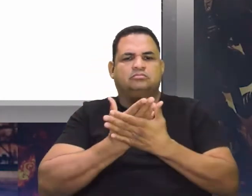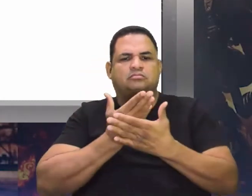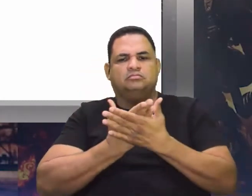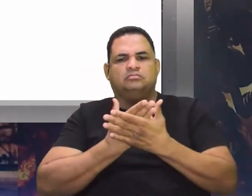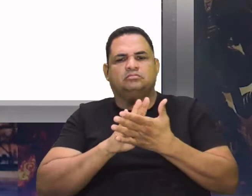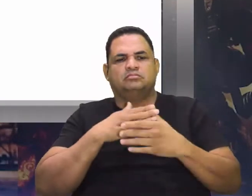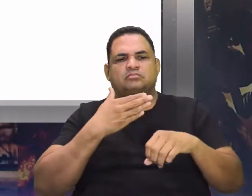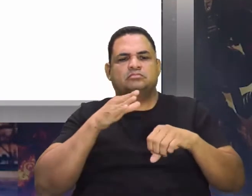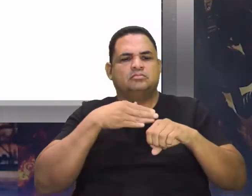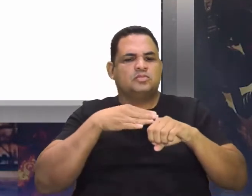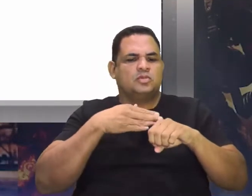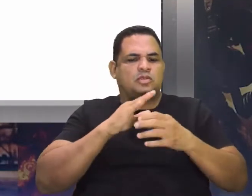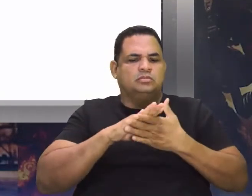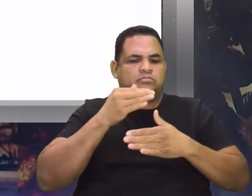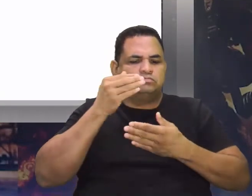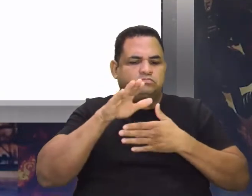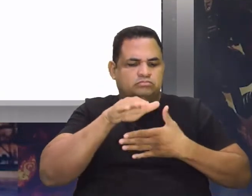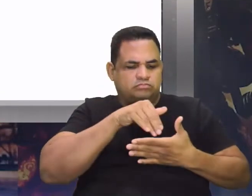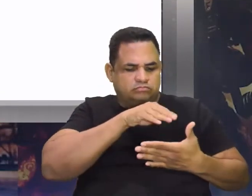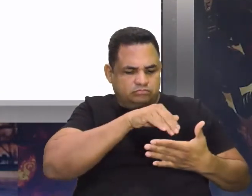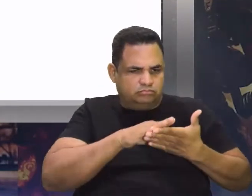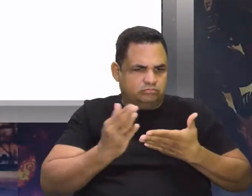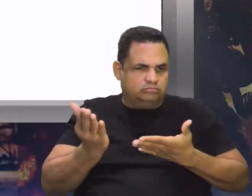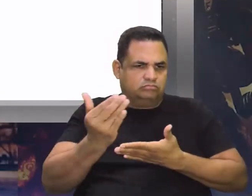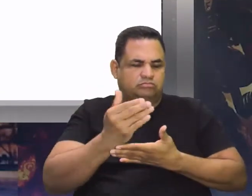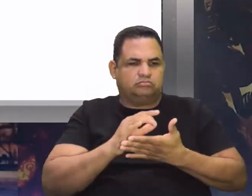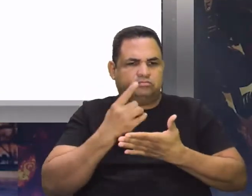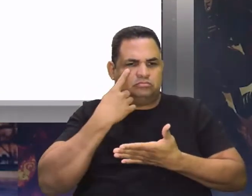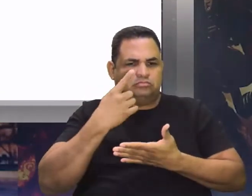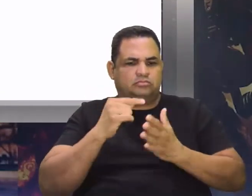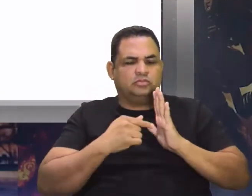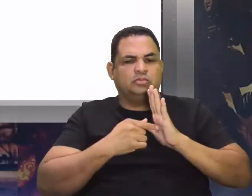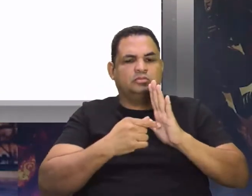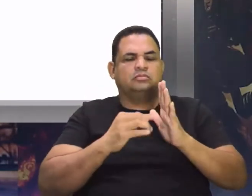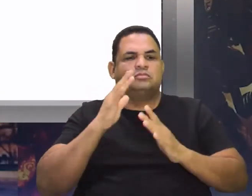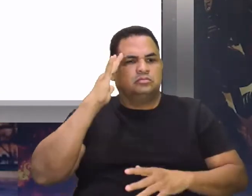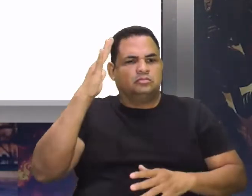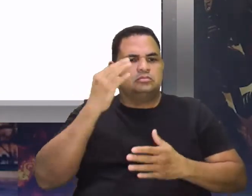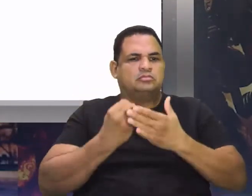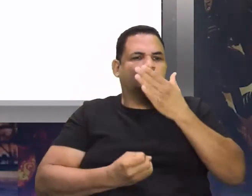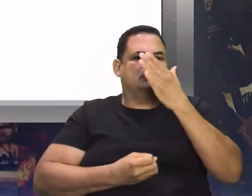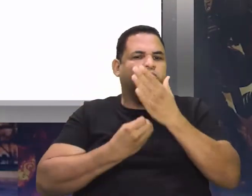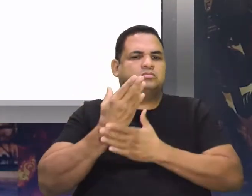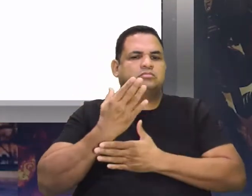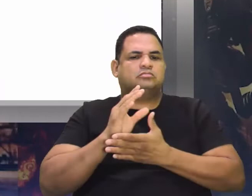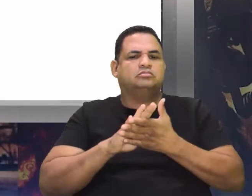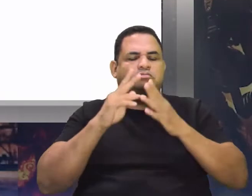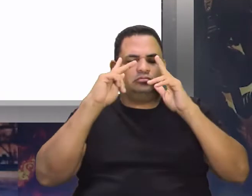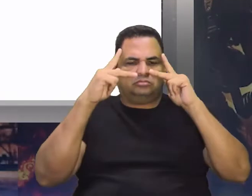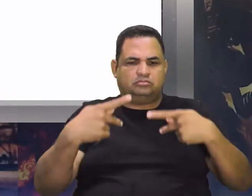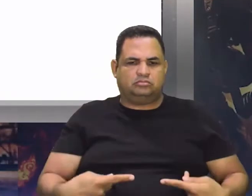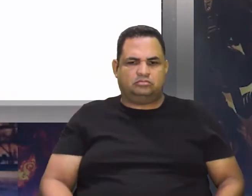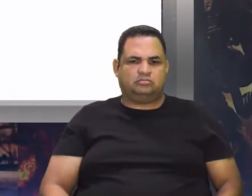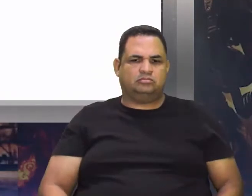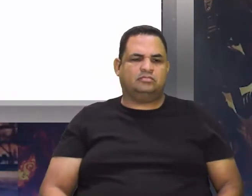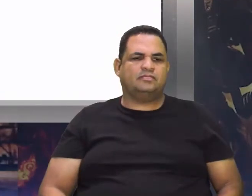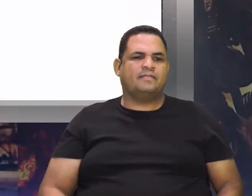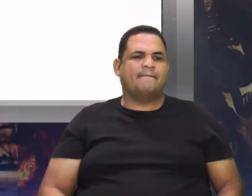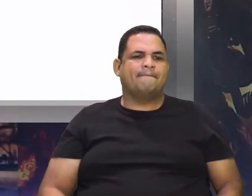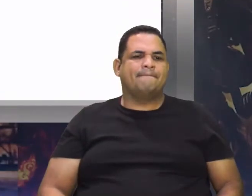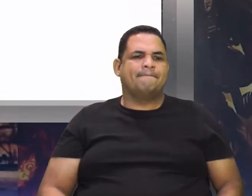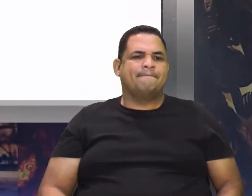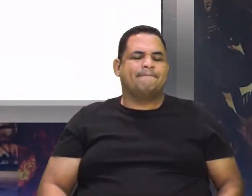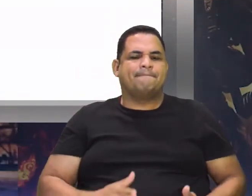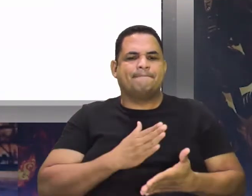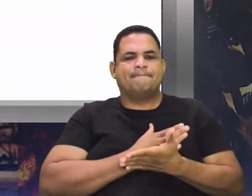arqueológicos, das escavações, que trouxeram essas teorias do surgimento do ser humano. E o ser